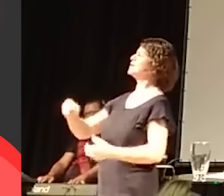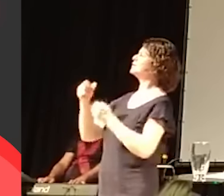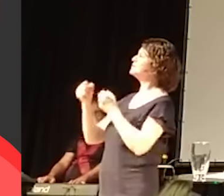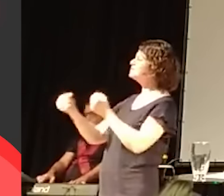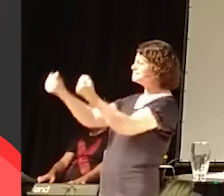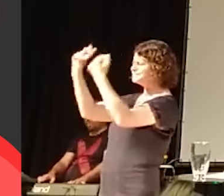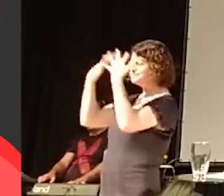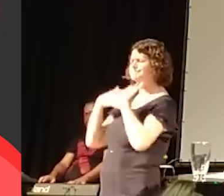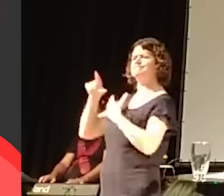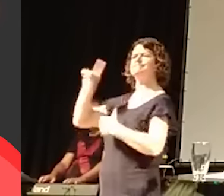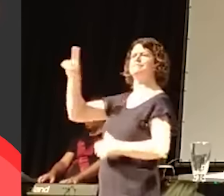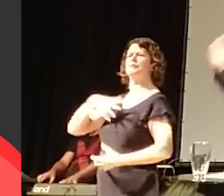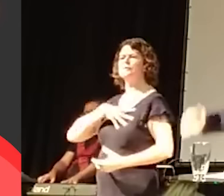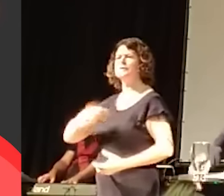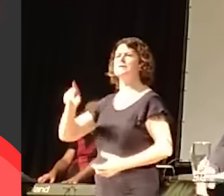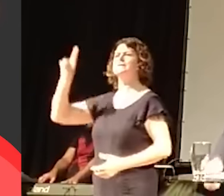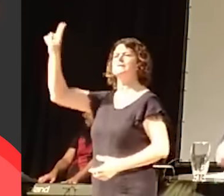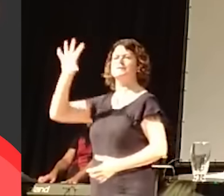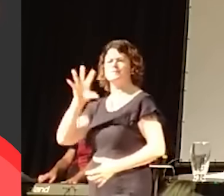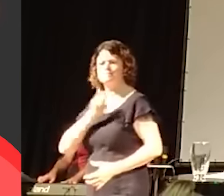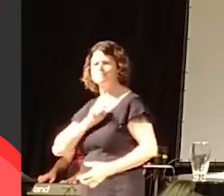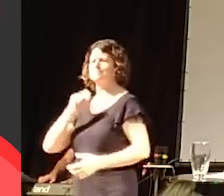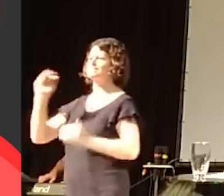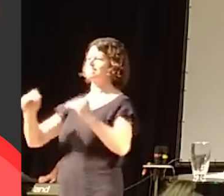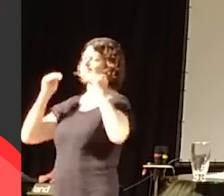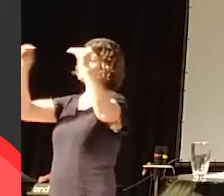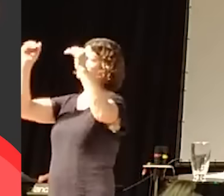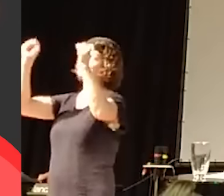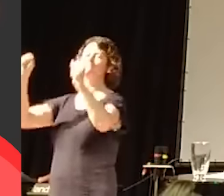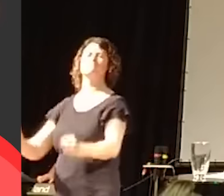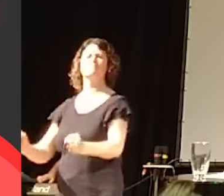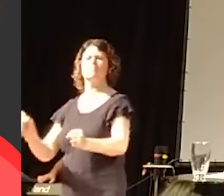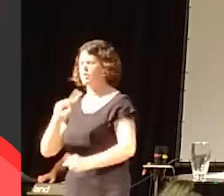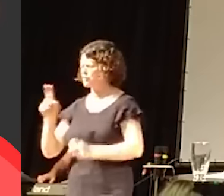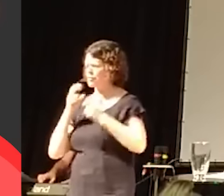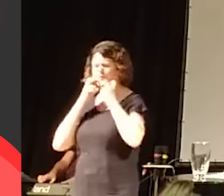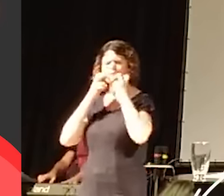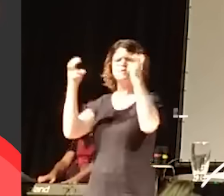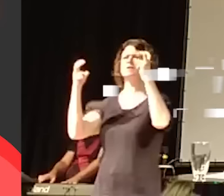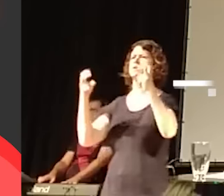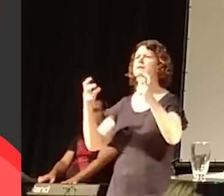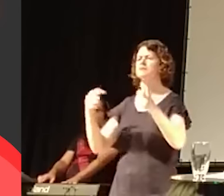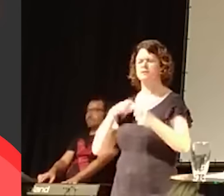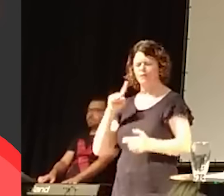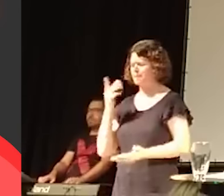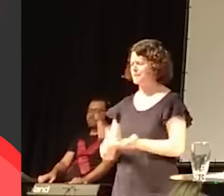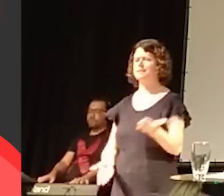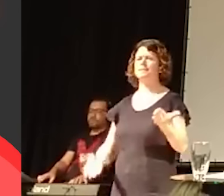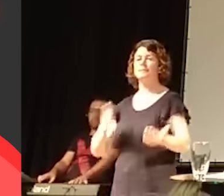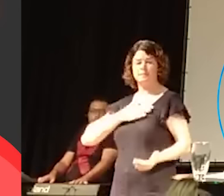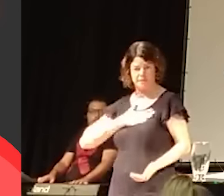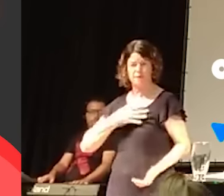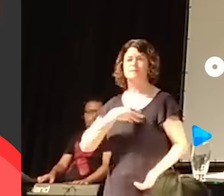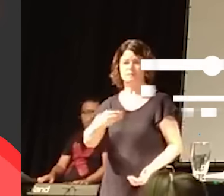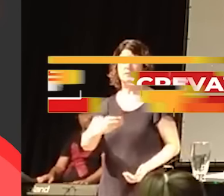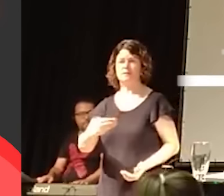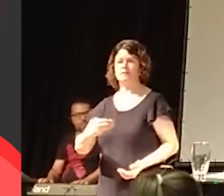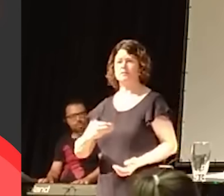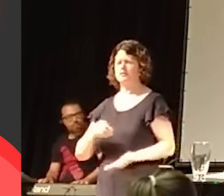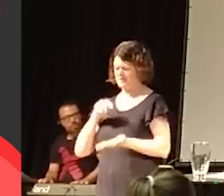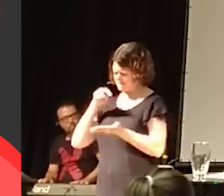Filho do Deus amado todo poderoso e eu não serei envergonhado os meus filhos andarão com